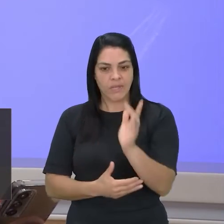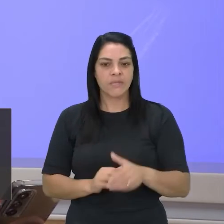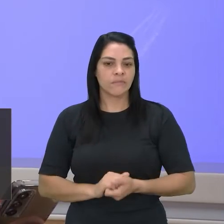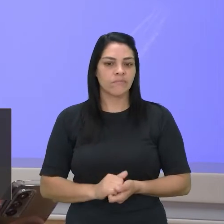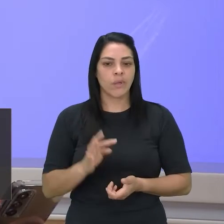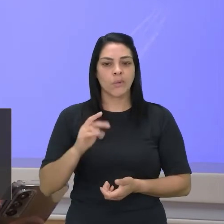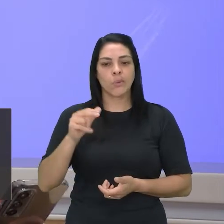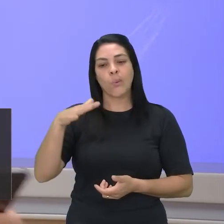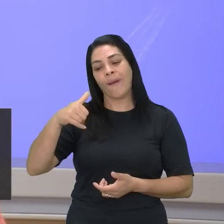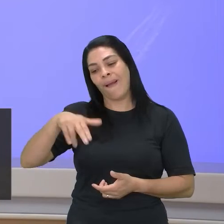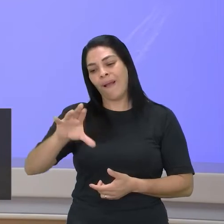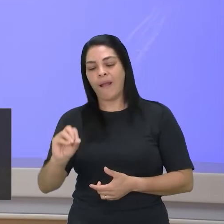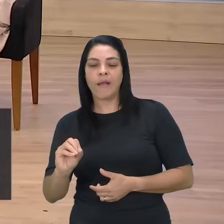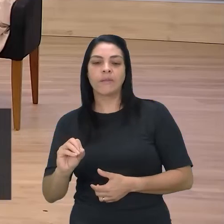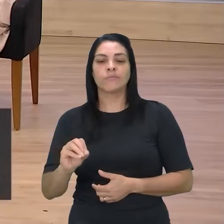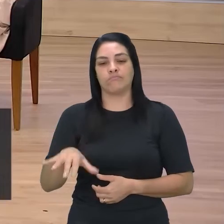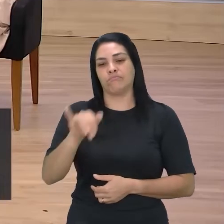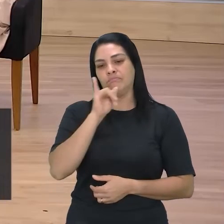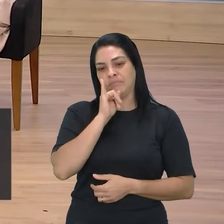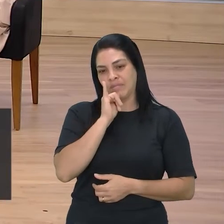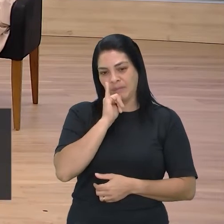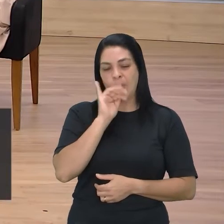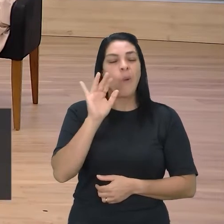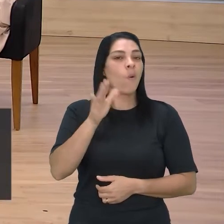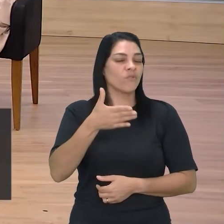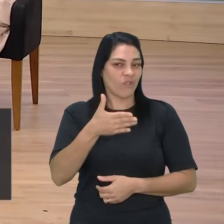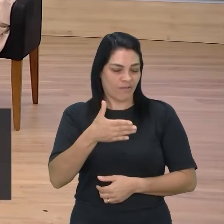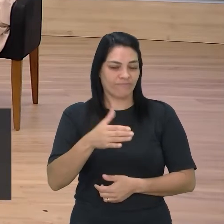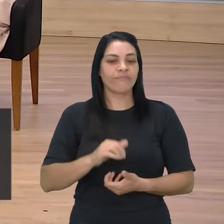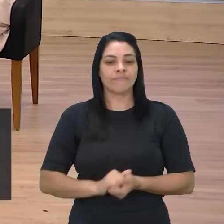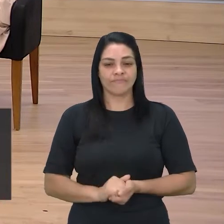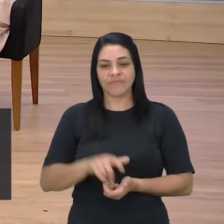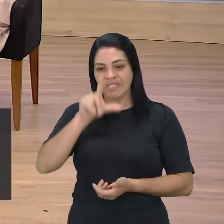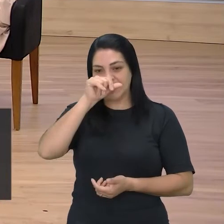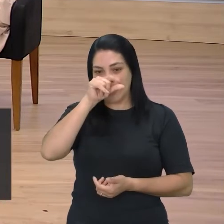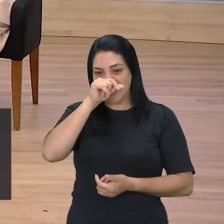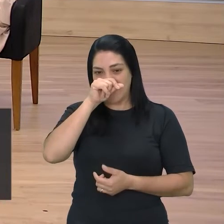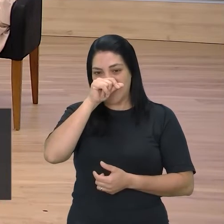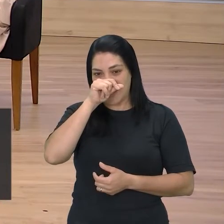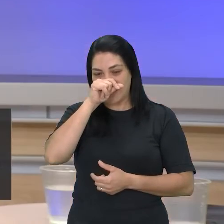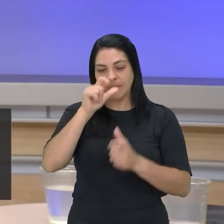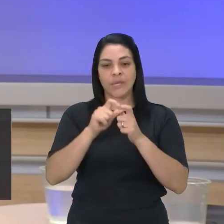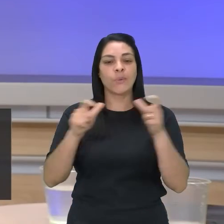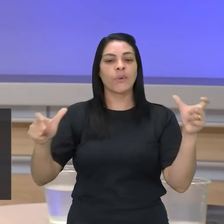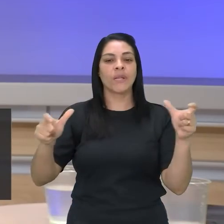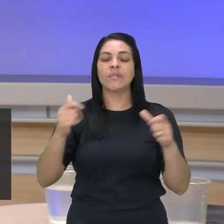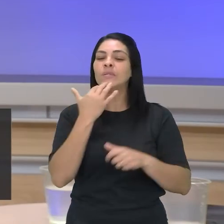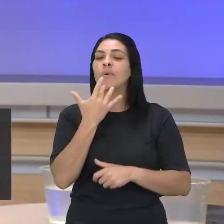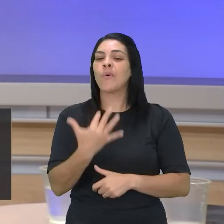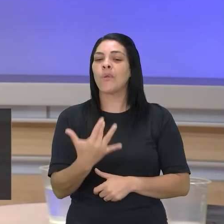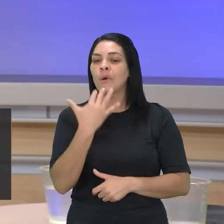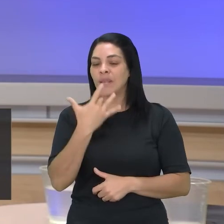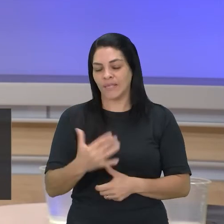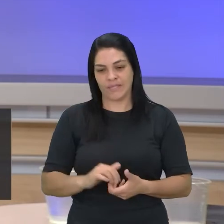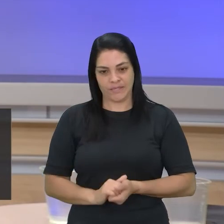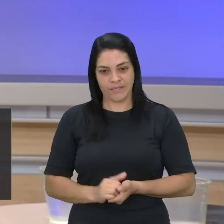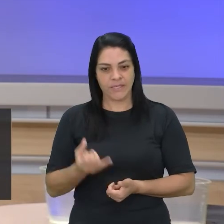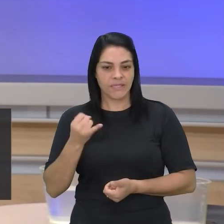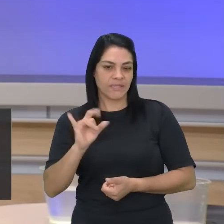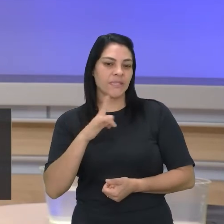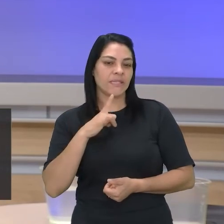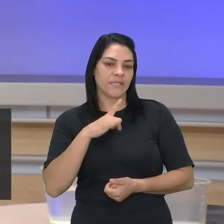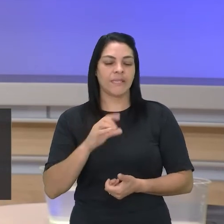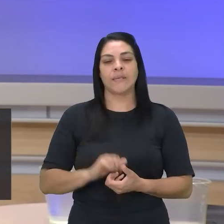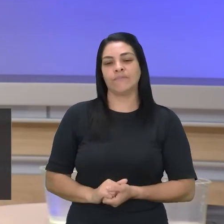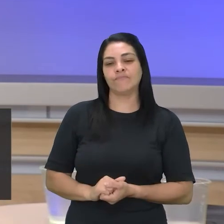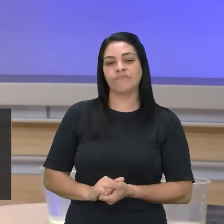tucano? Já. Às vezes é isso, né? Se a gente tem... Bom, contínuo...